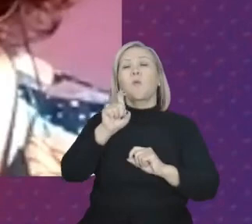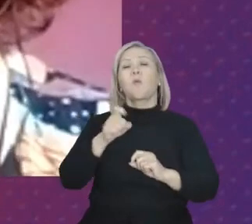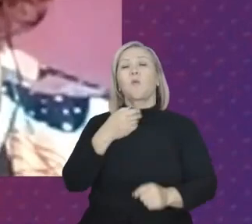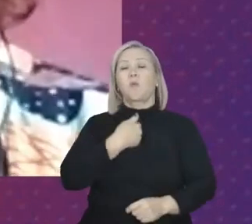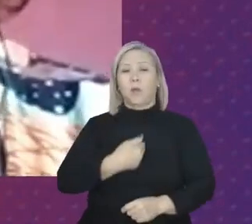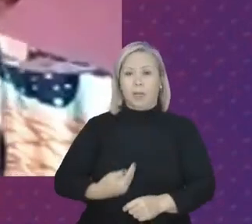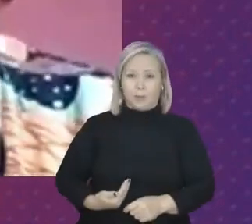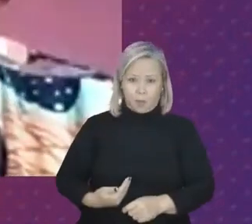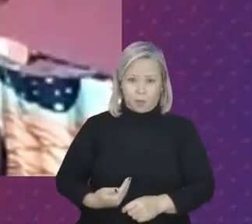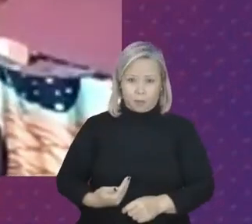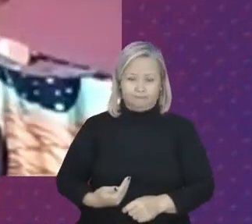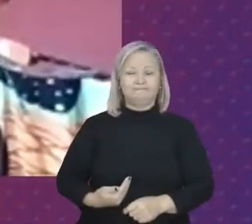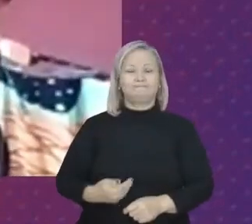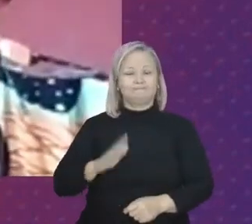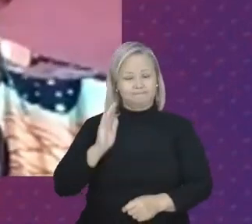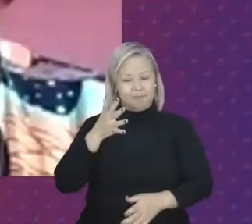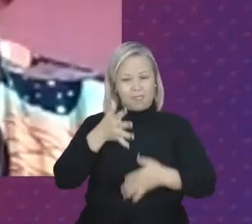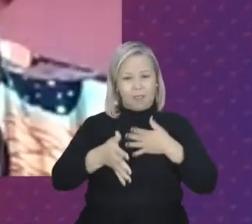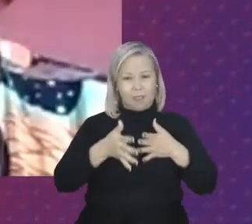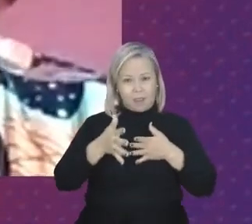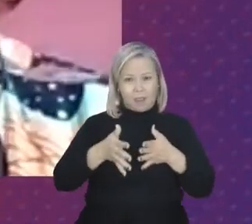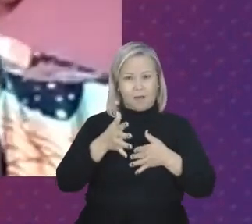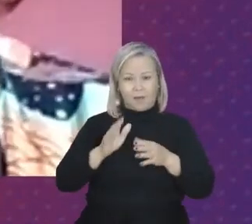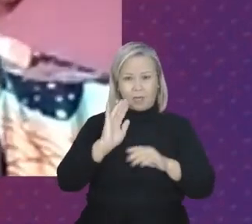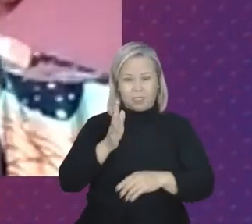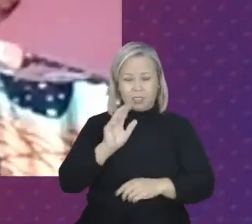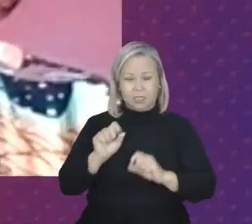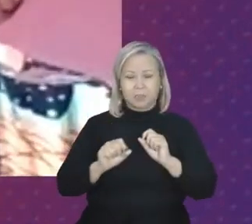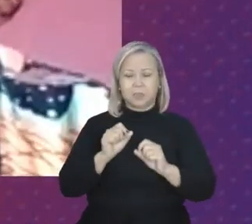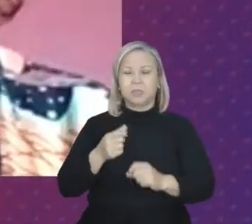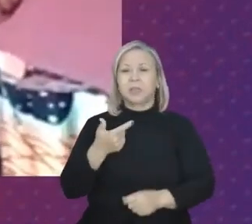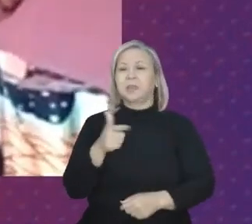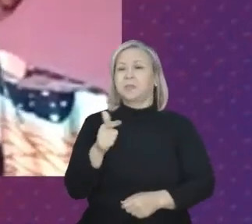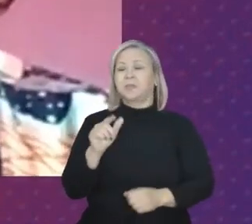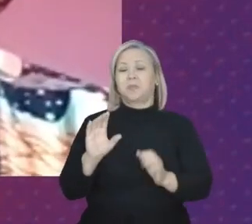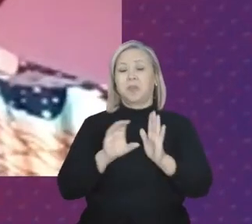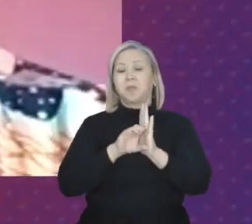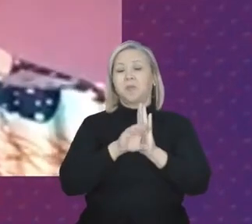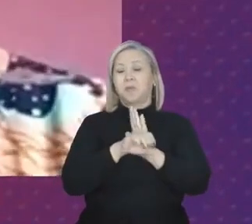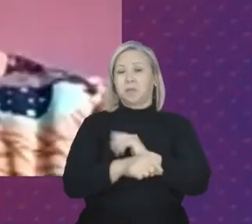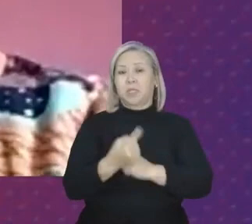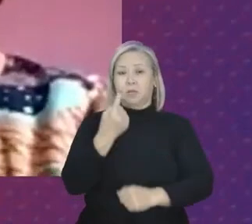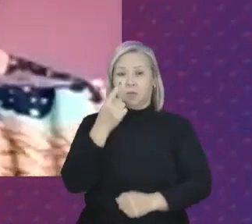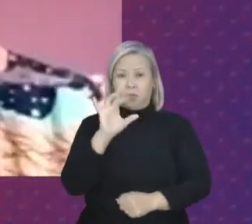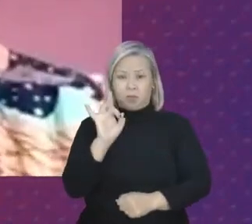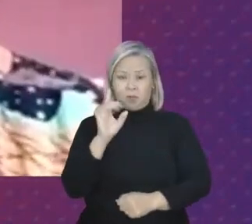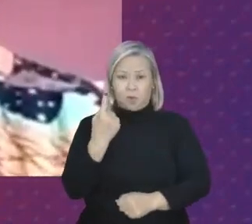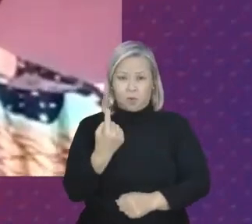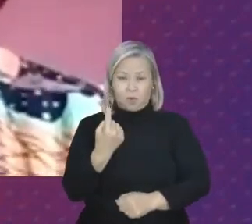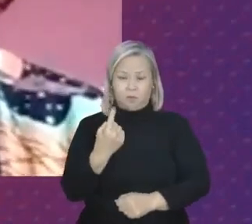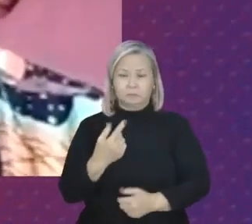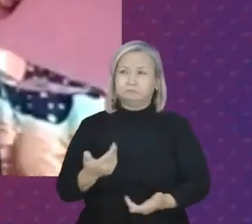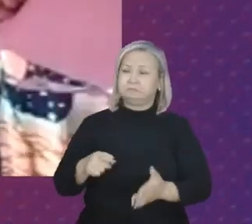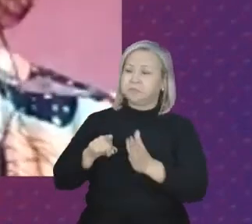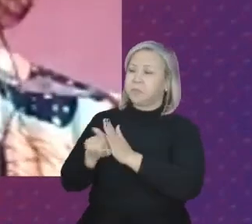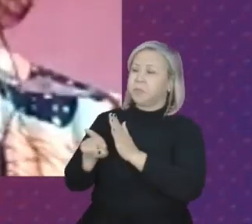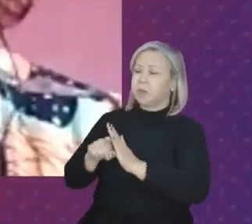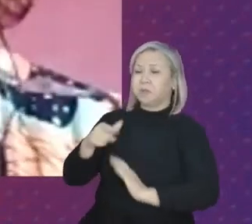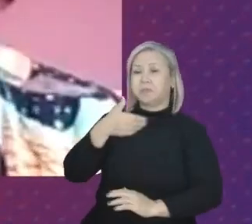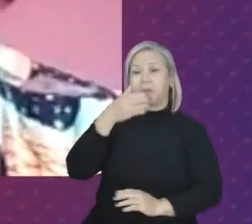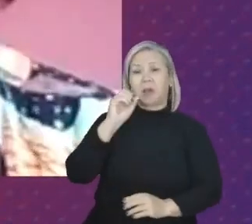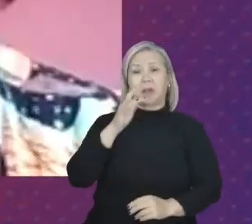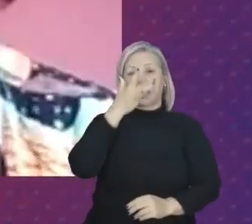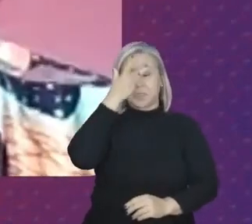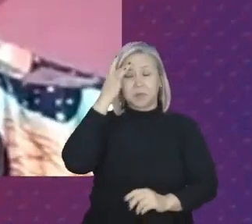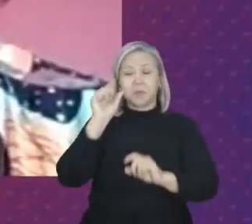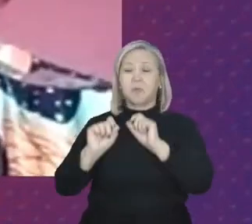disse na primeira aula, a gente não tem um conceito só sobre o que é público. Se você perguntar para 10 pessoas o que é público